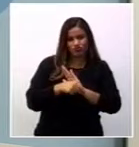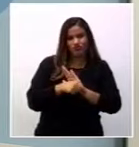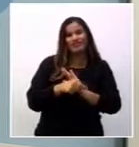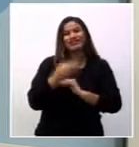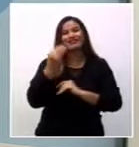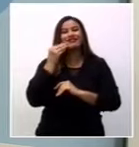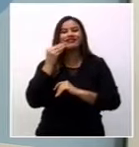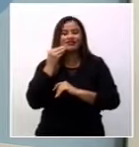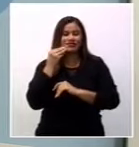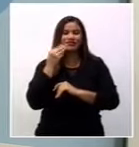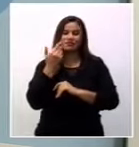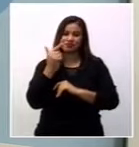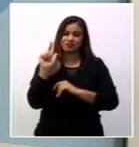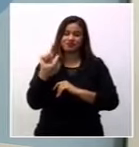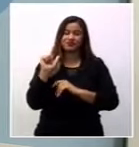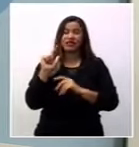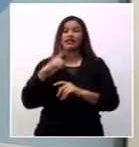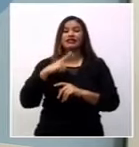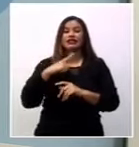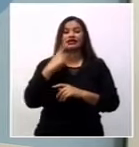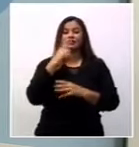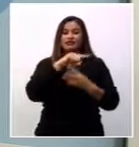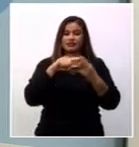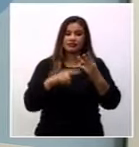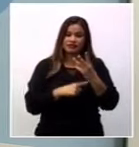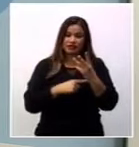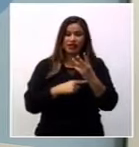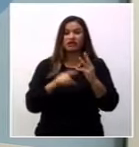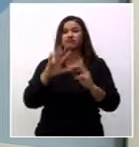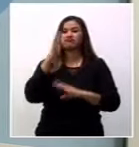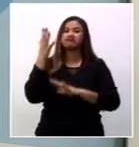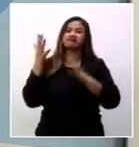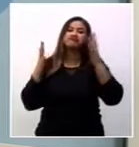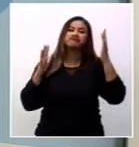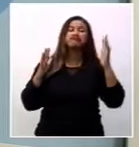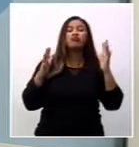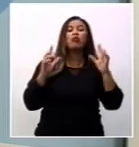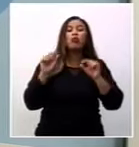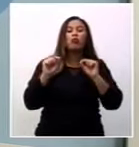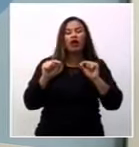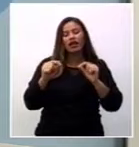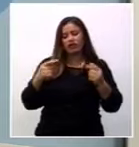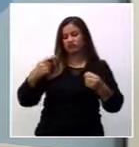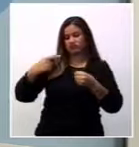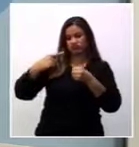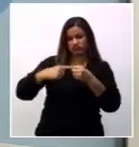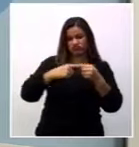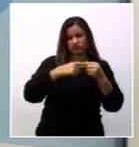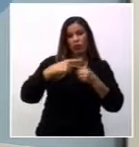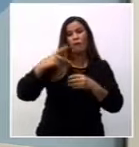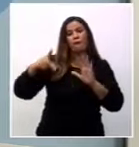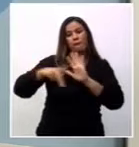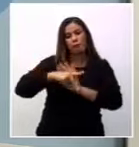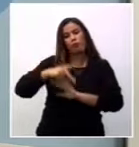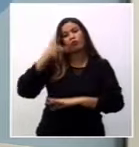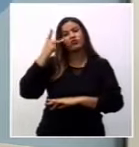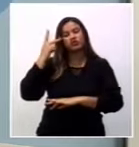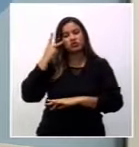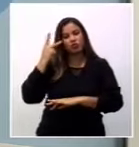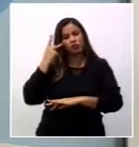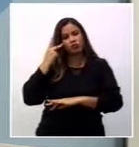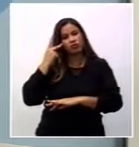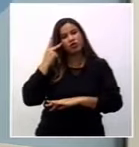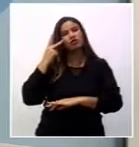eu trouxe outros 3 exemplos, né, de paisagens, de cidades do estado de São Paulo, para a